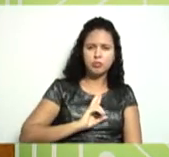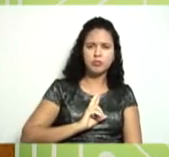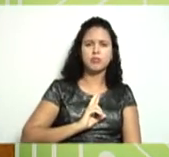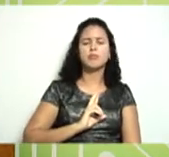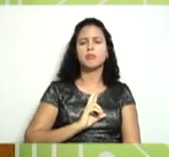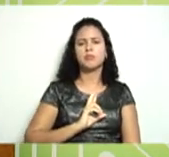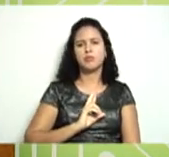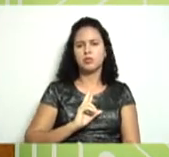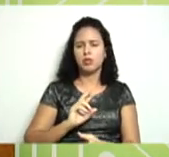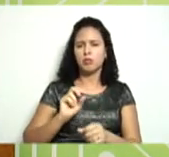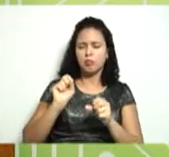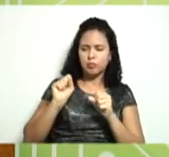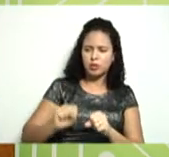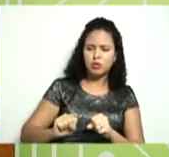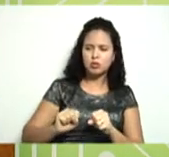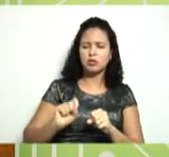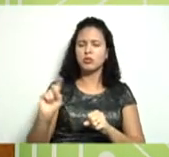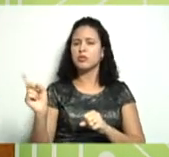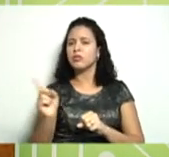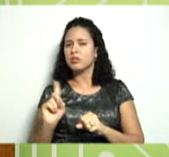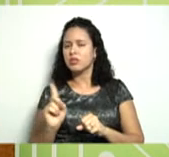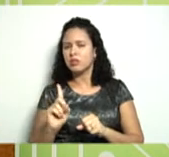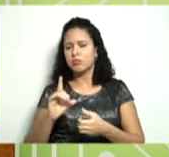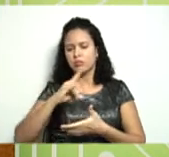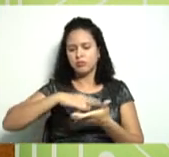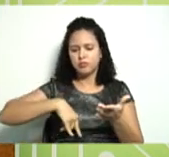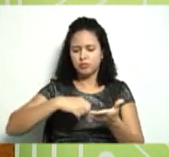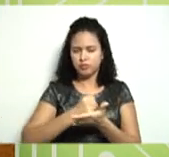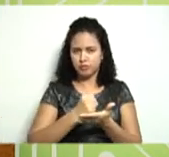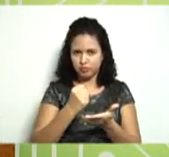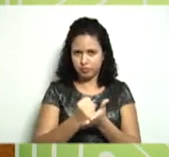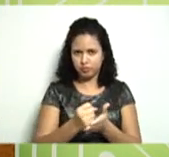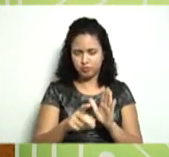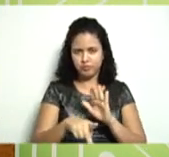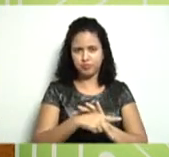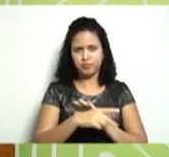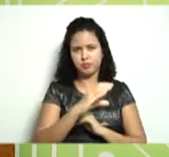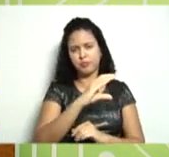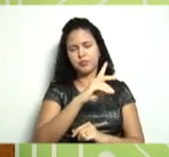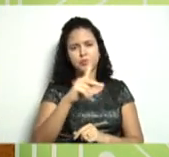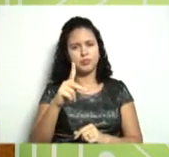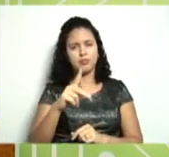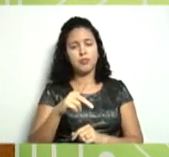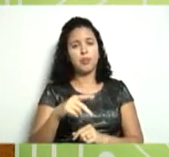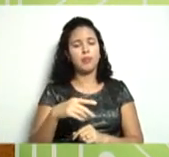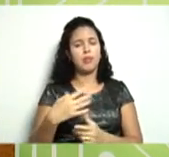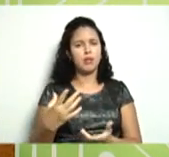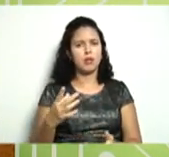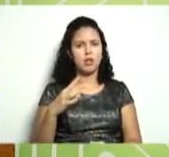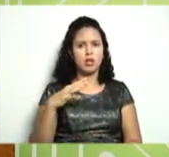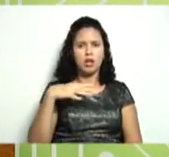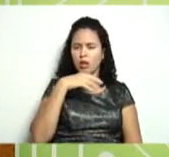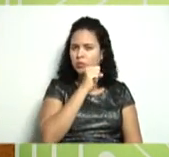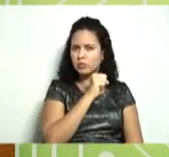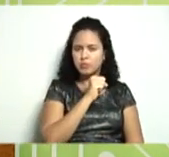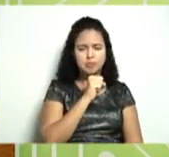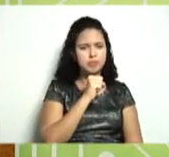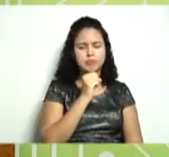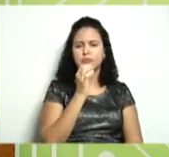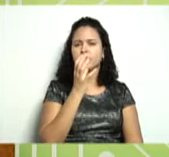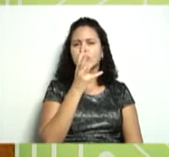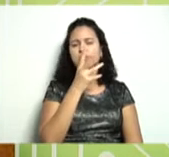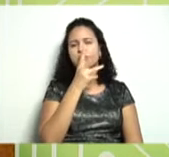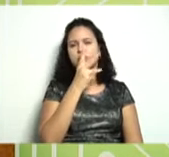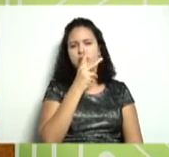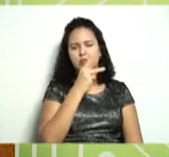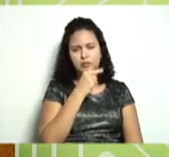a aprovação da documentação da cooperativa. Vocês viram que não é algo muito rápido. A gente precisa ir